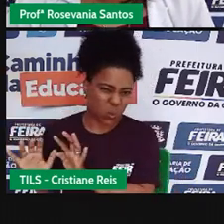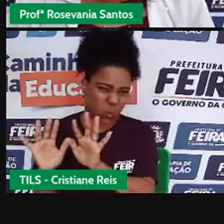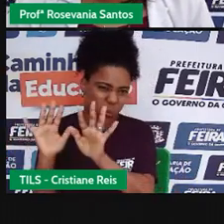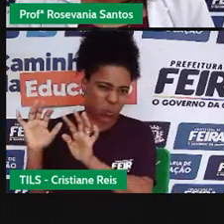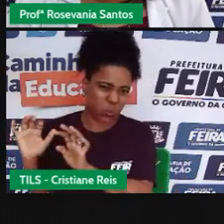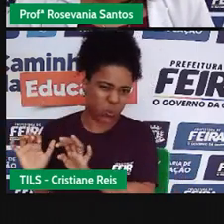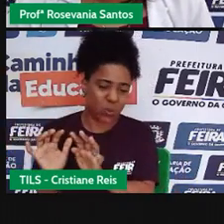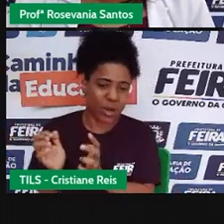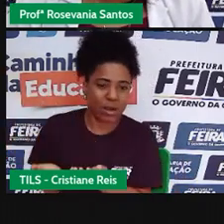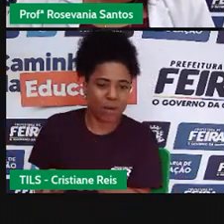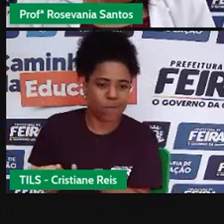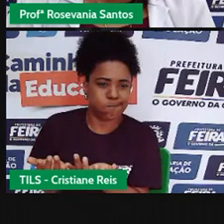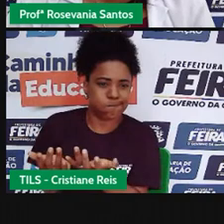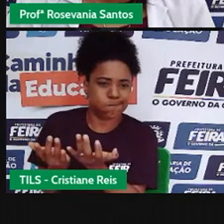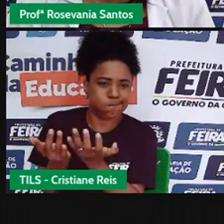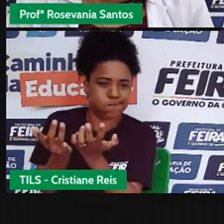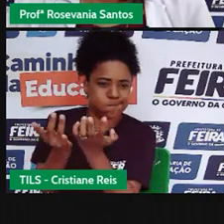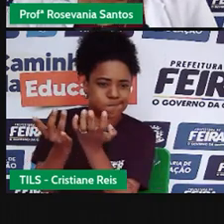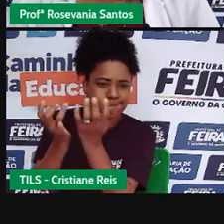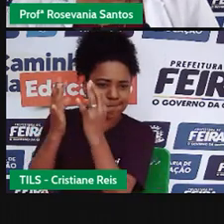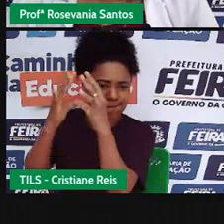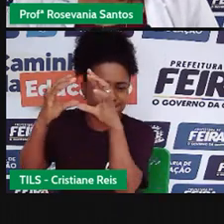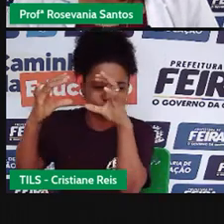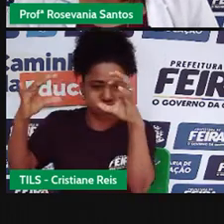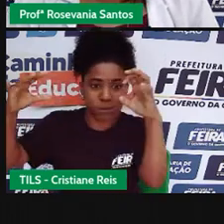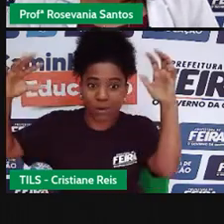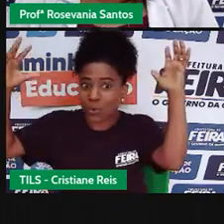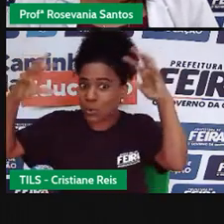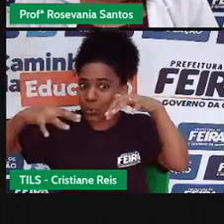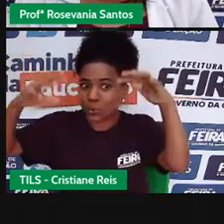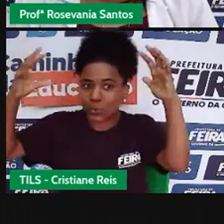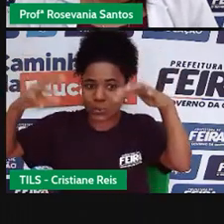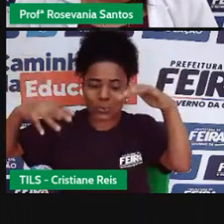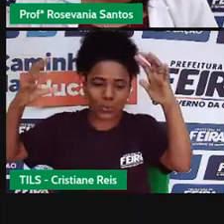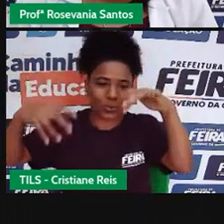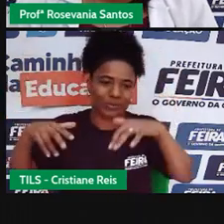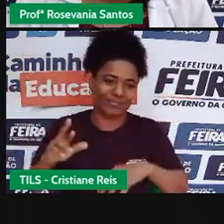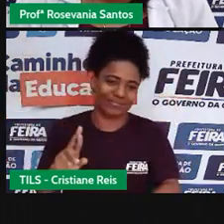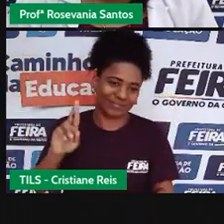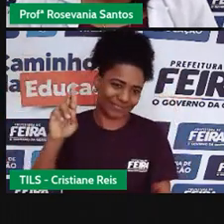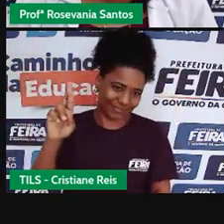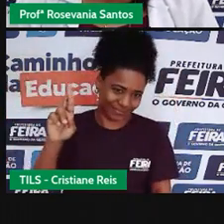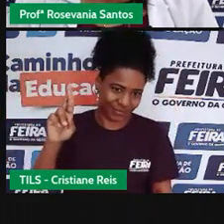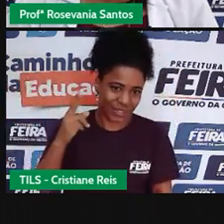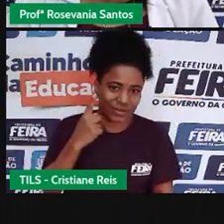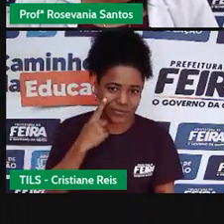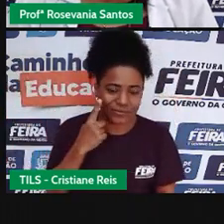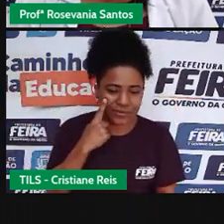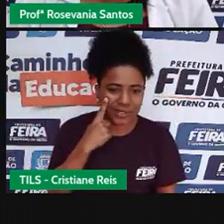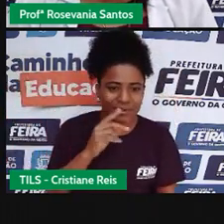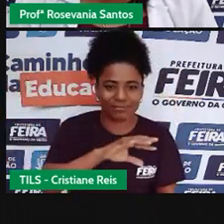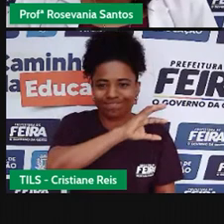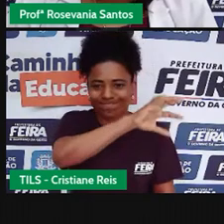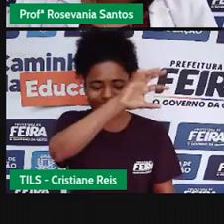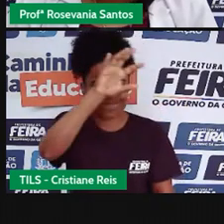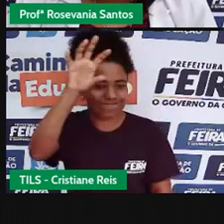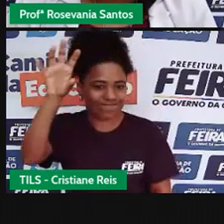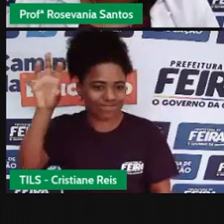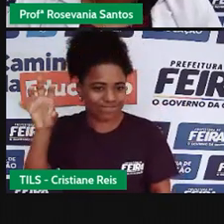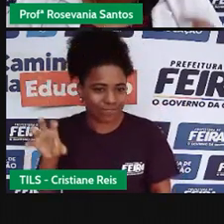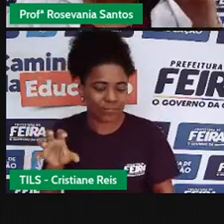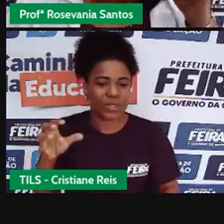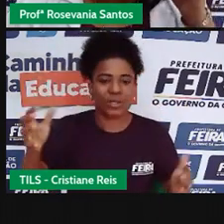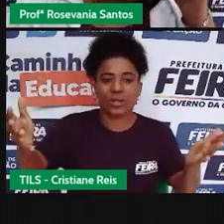a gente tem aqui, né, o Planalto, né, o Nordestino. E de qualquer forma, você vai perceber que essas massas de ar, elas sopram no